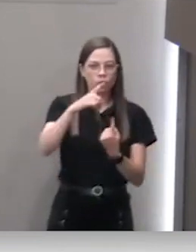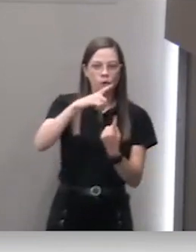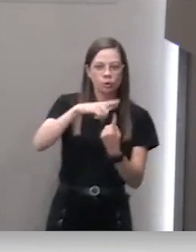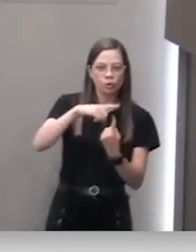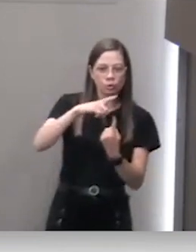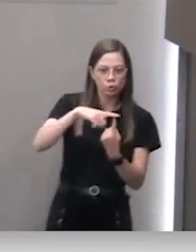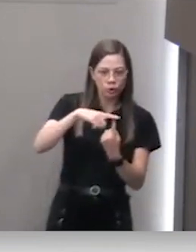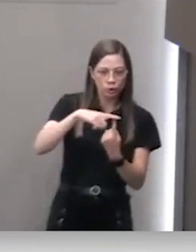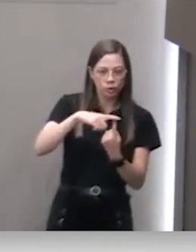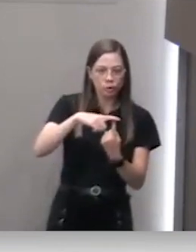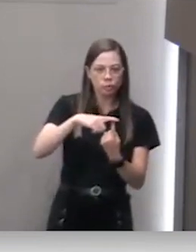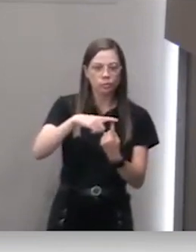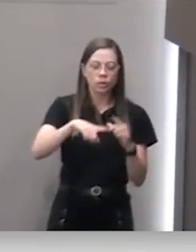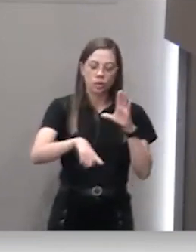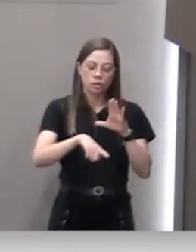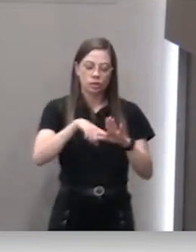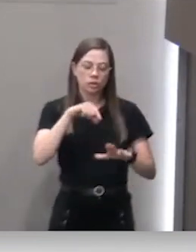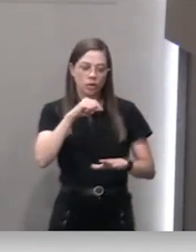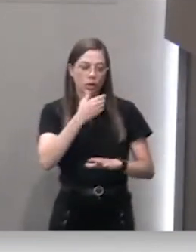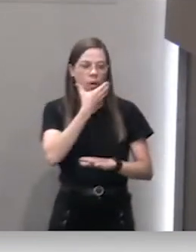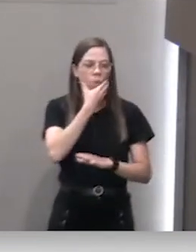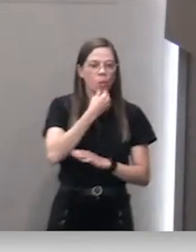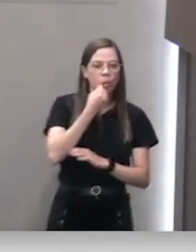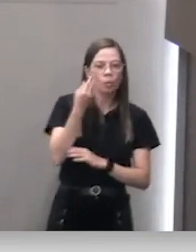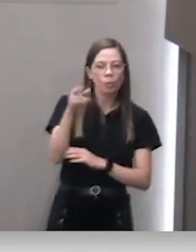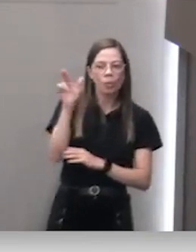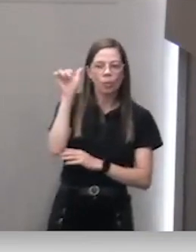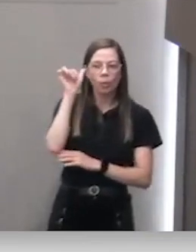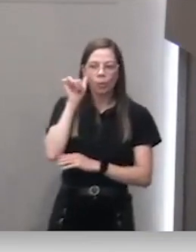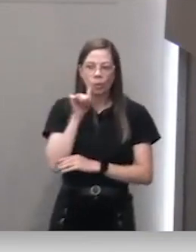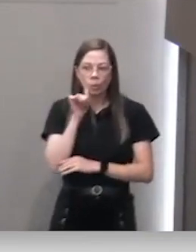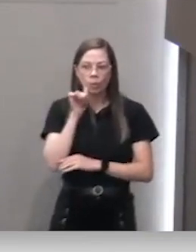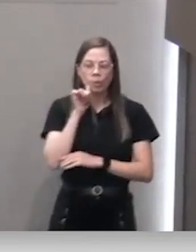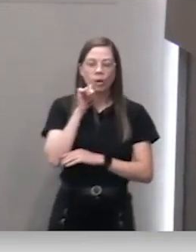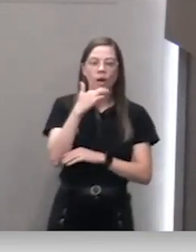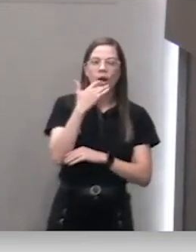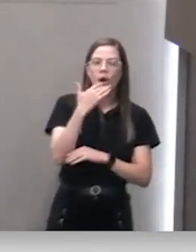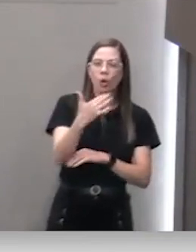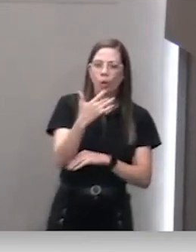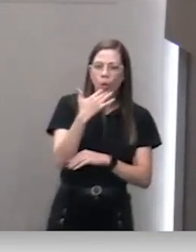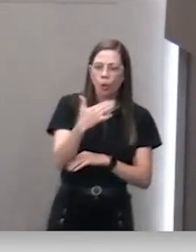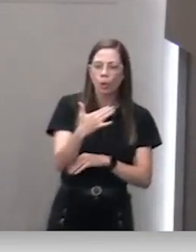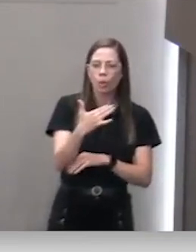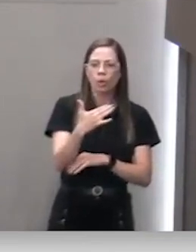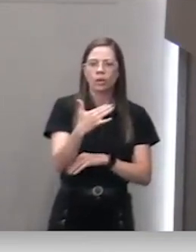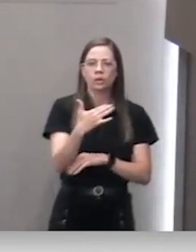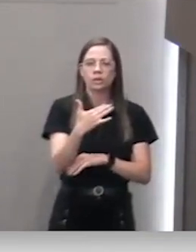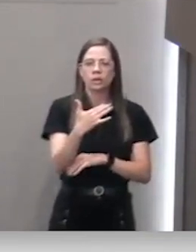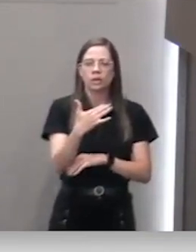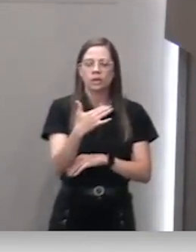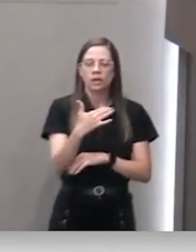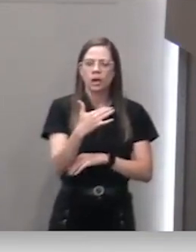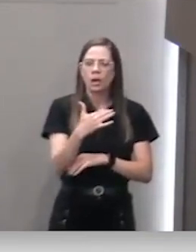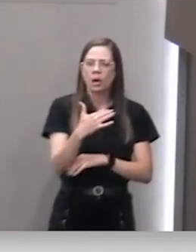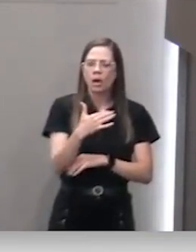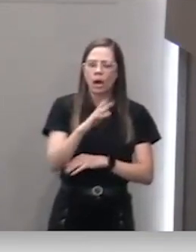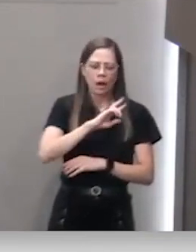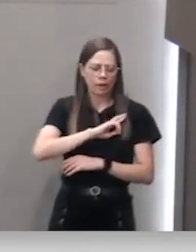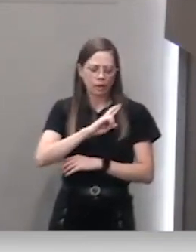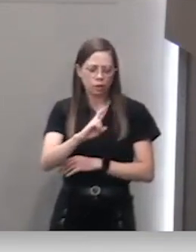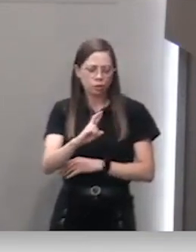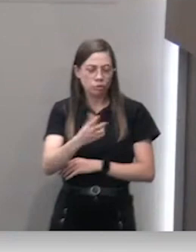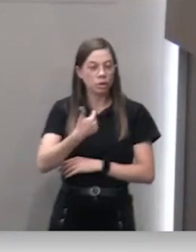independentemente da sua opção sexual, da sua cor, do seu credo. Para quem me